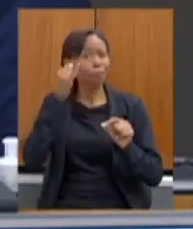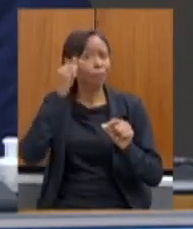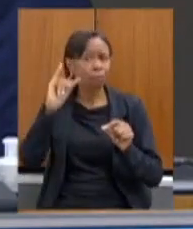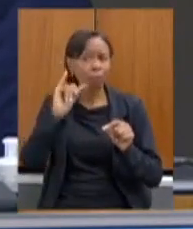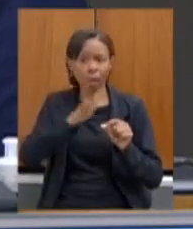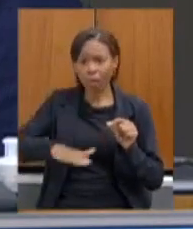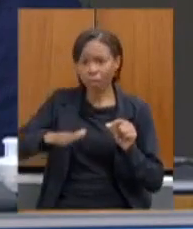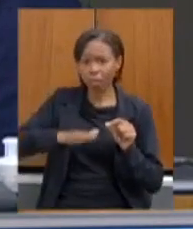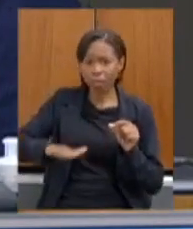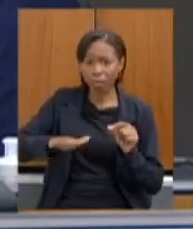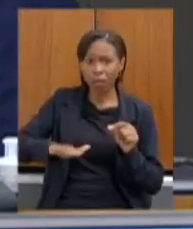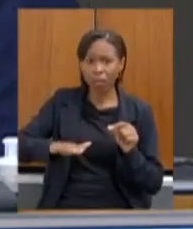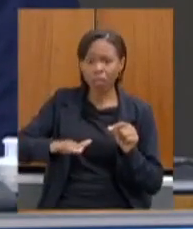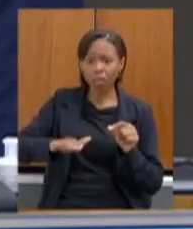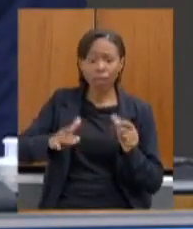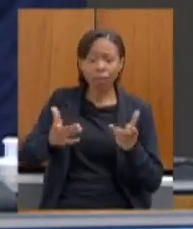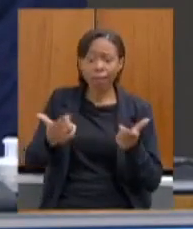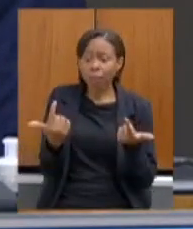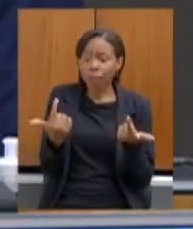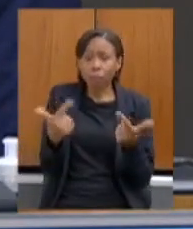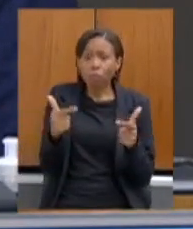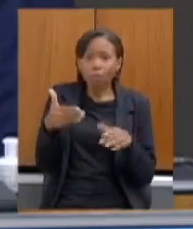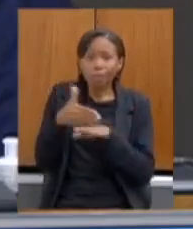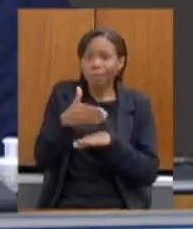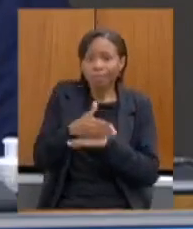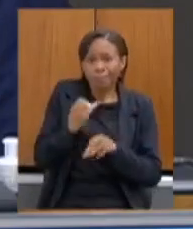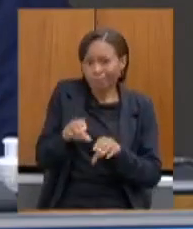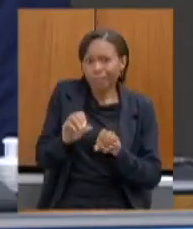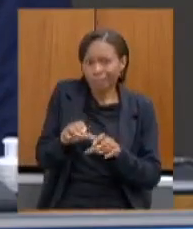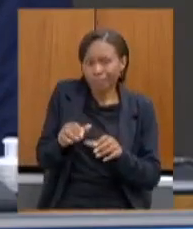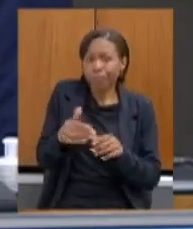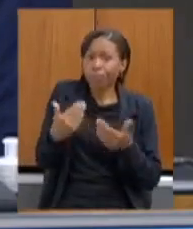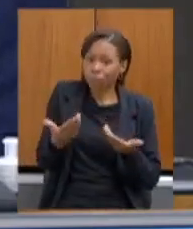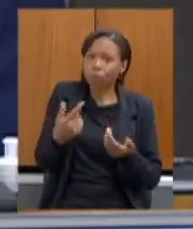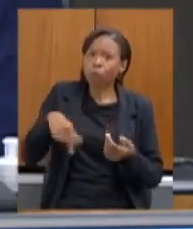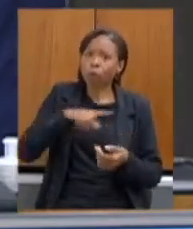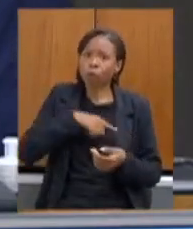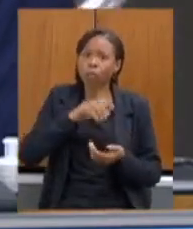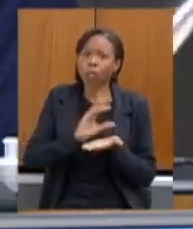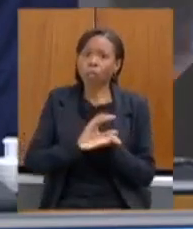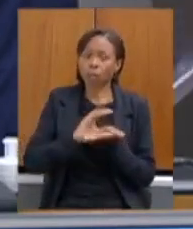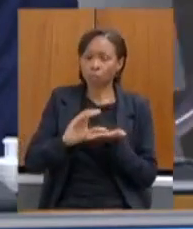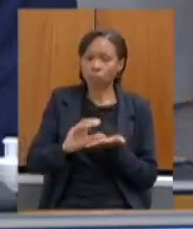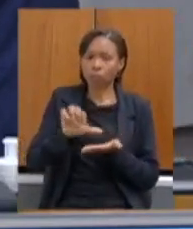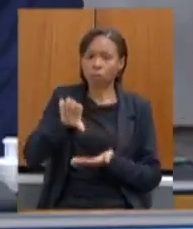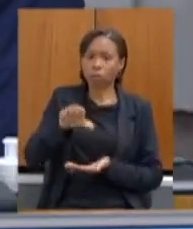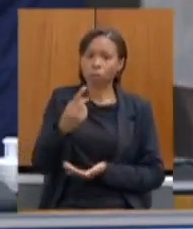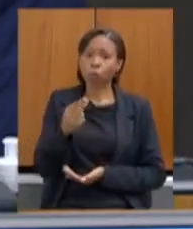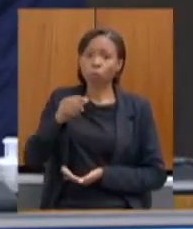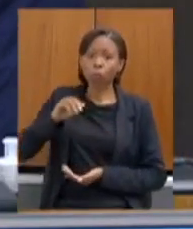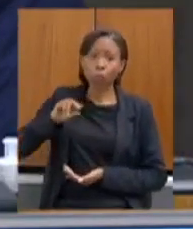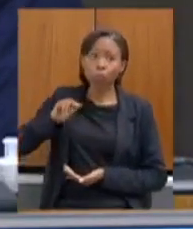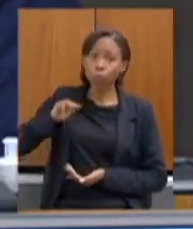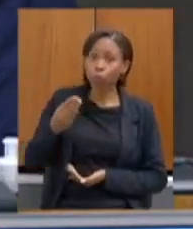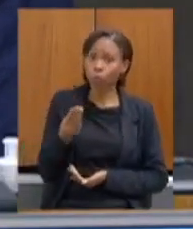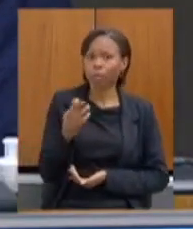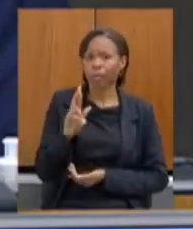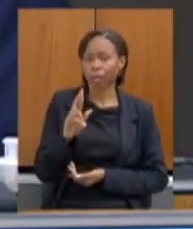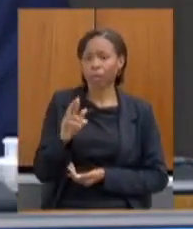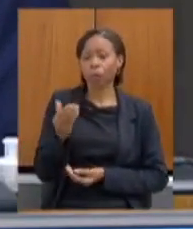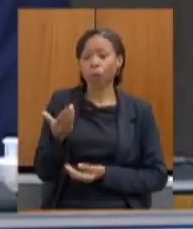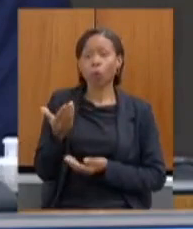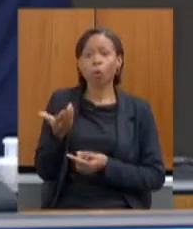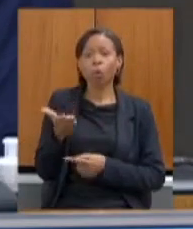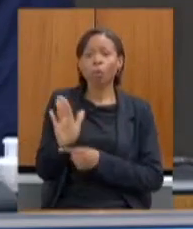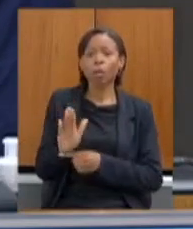principal, que é a educação, acesso à educação. Então, fizemos a transferência de R$ 91 milhões para o Bolsa Merenda, criamos o Regime